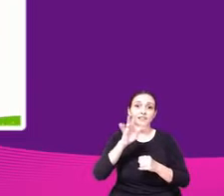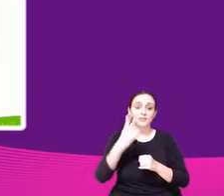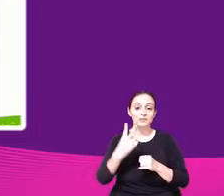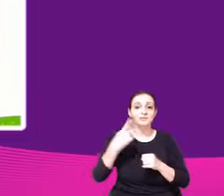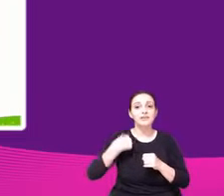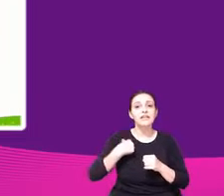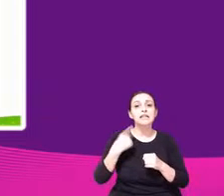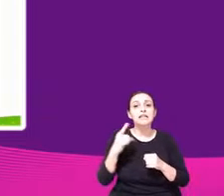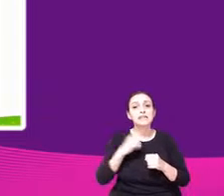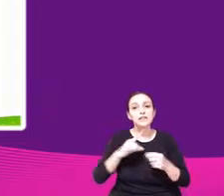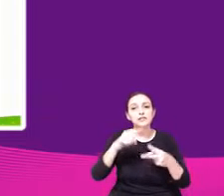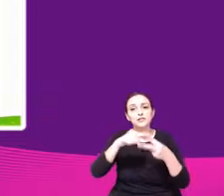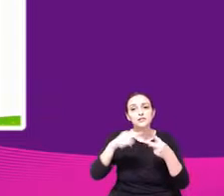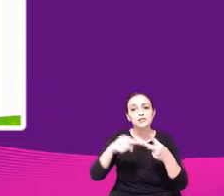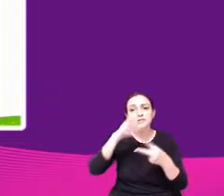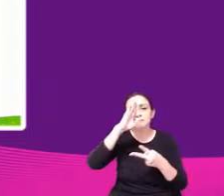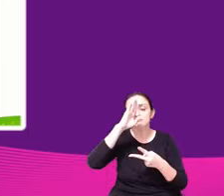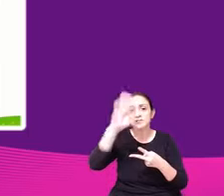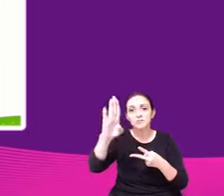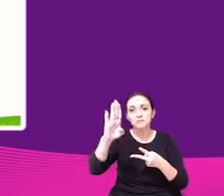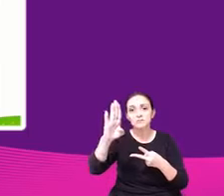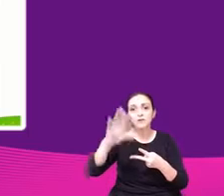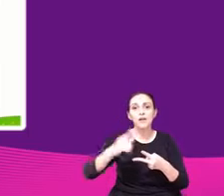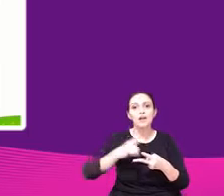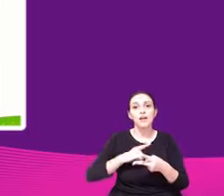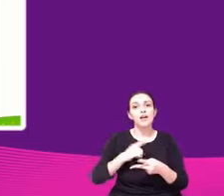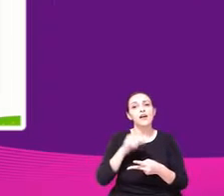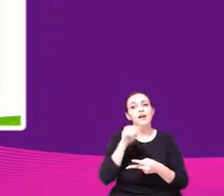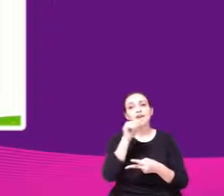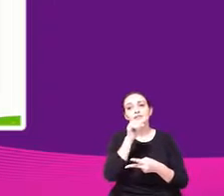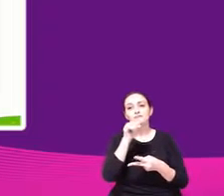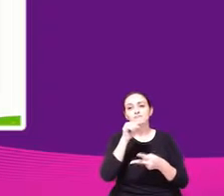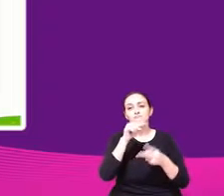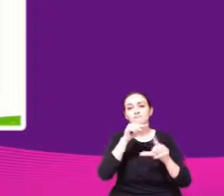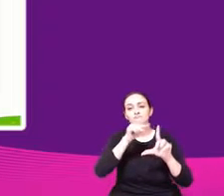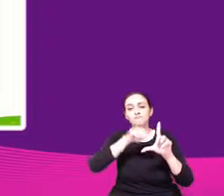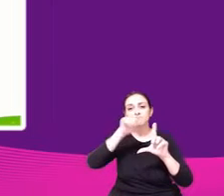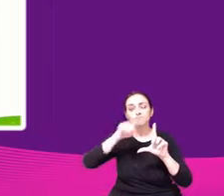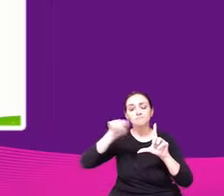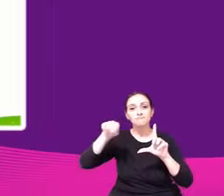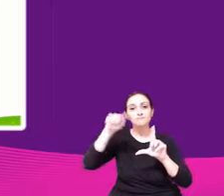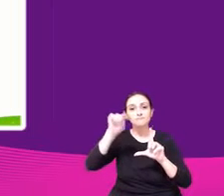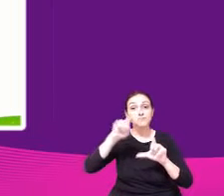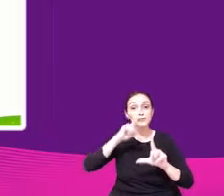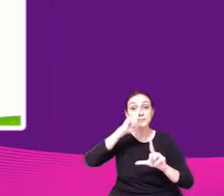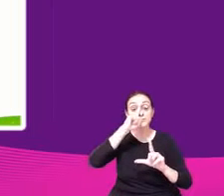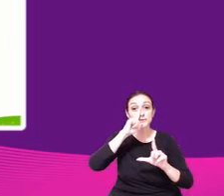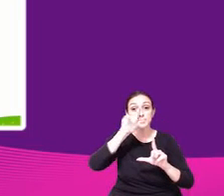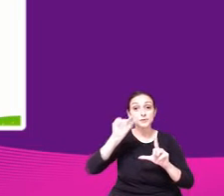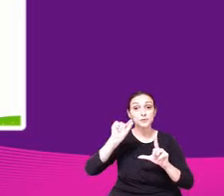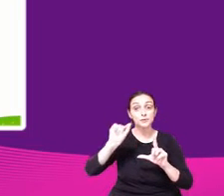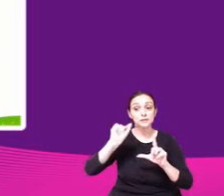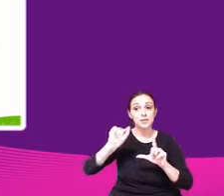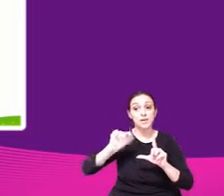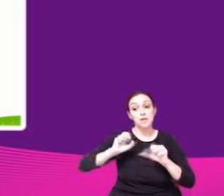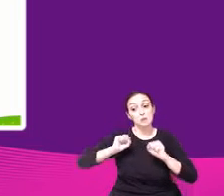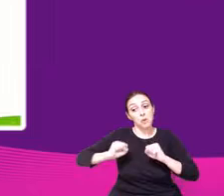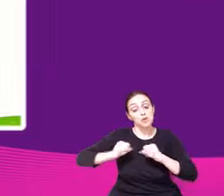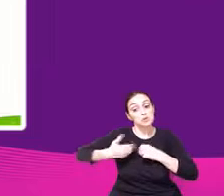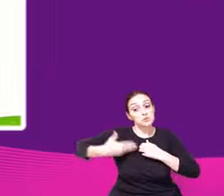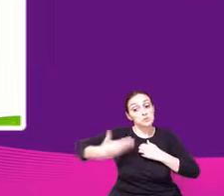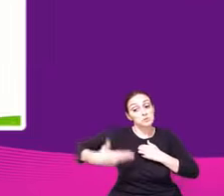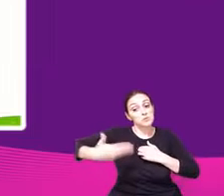2 principais trials com o desfecho primário, redução do risco de chegada em diálise e transplante, por